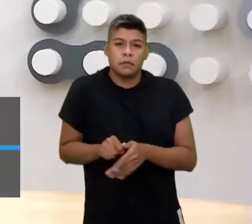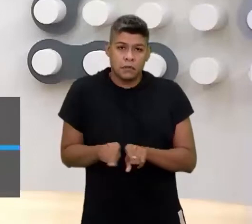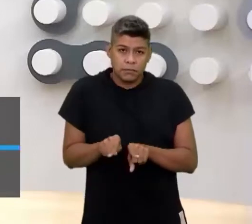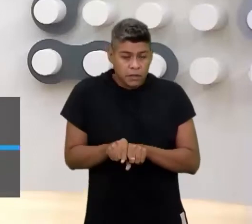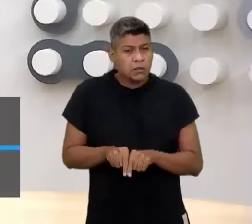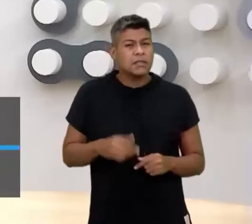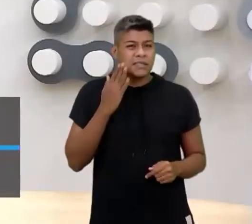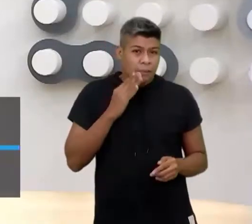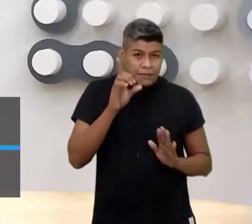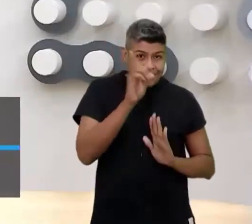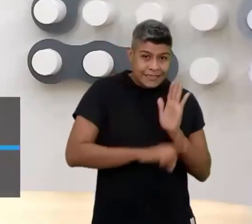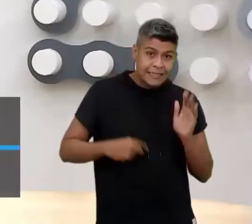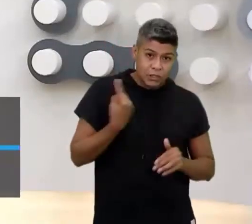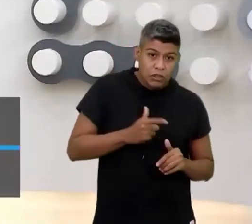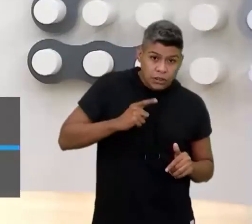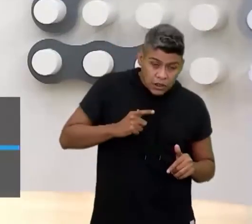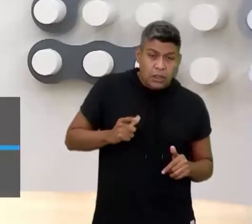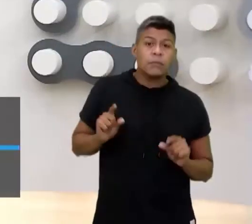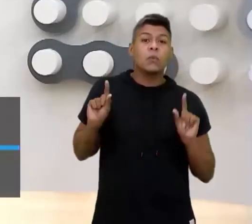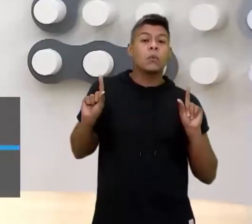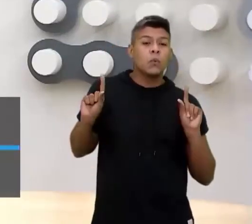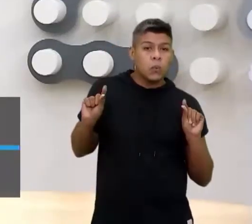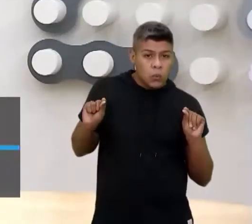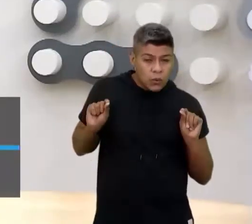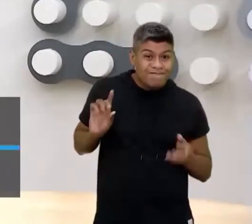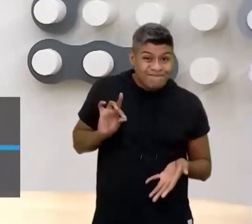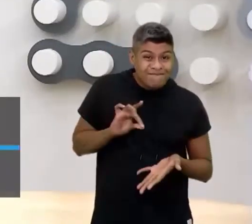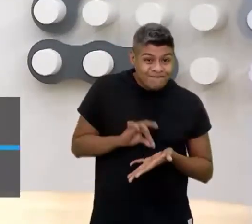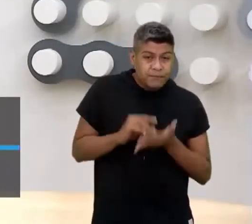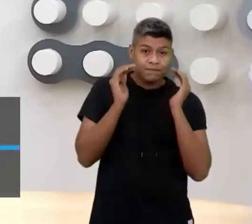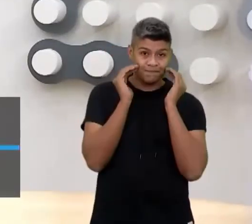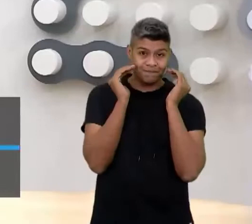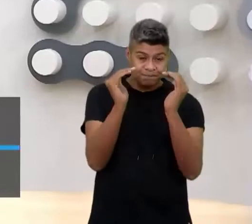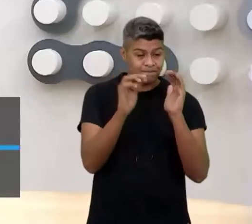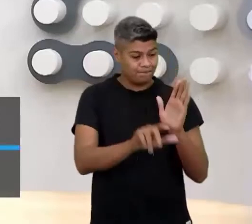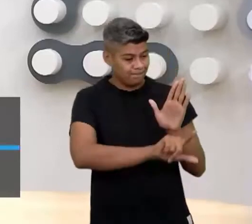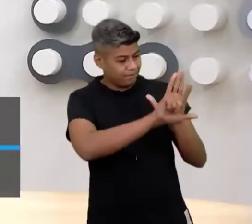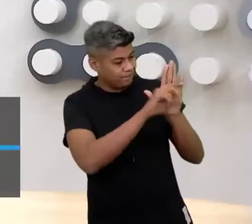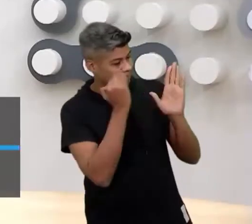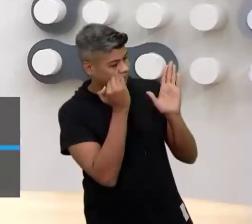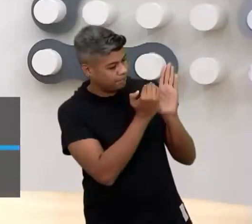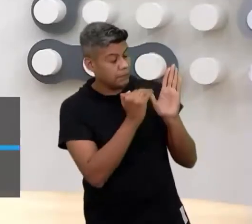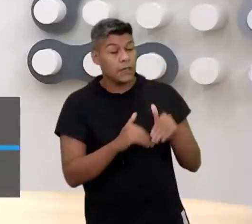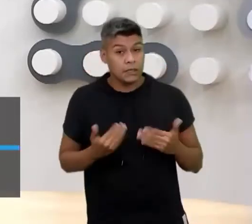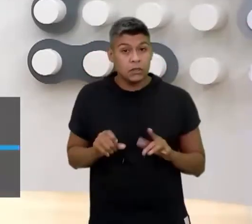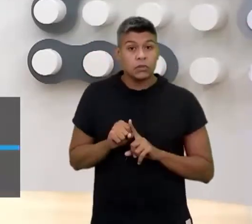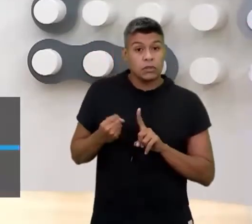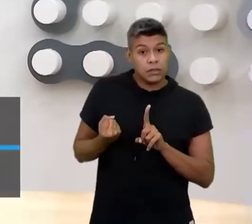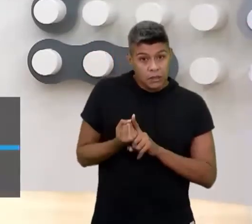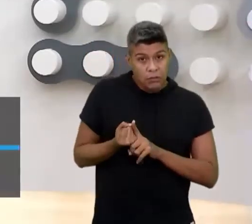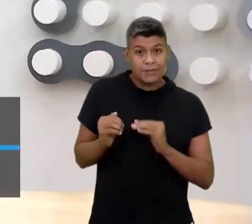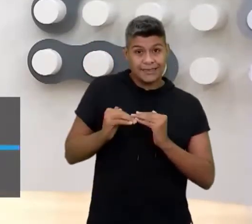que os direitos que nós temos estão sendo de fato cumpridos pelas autoridades? Então, numa